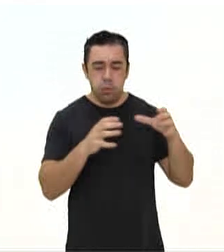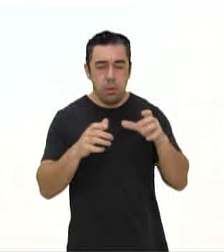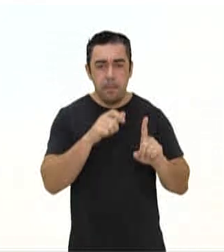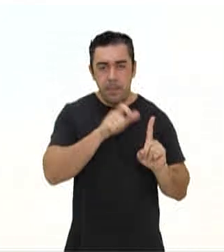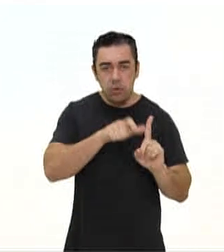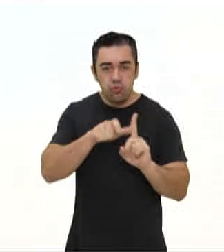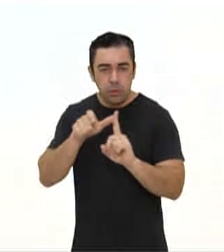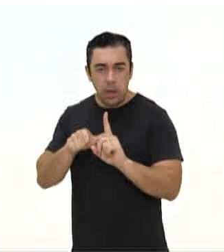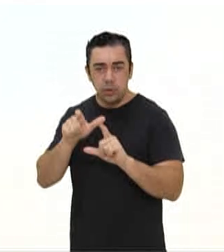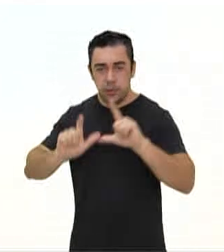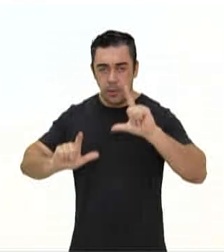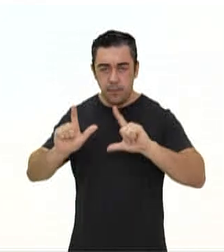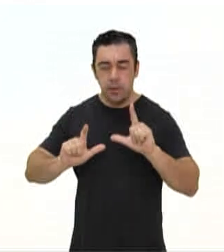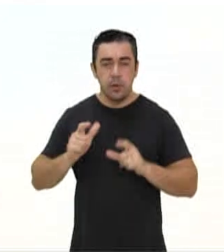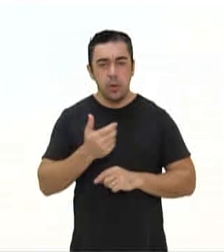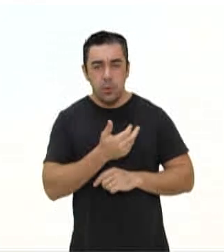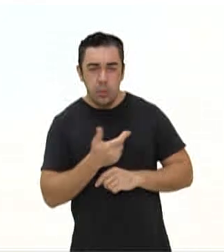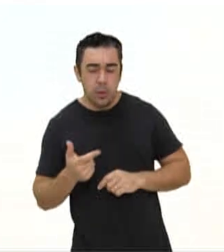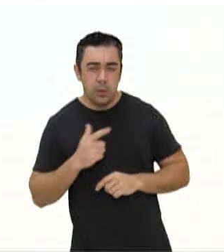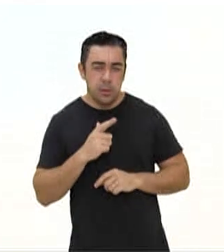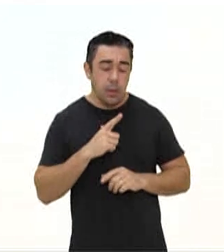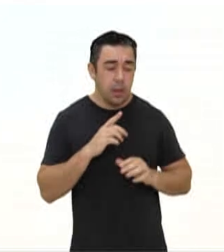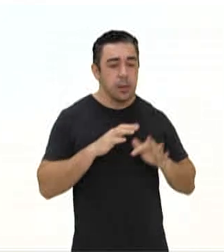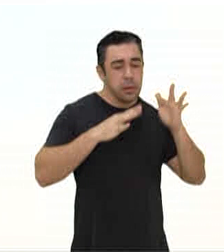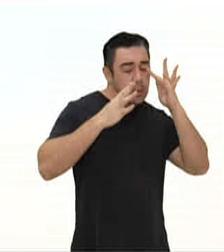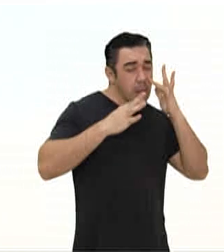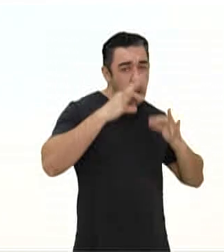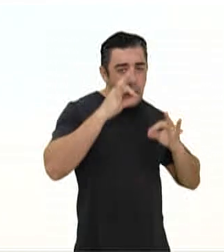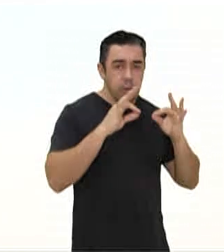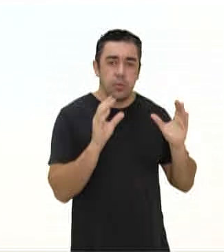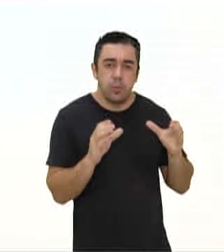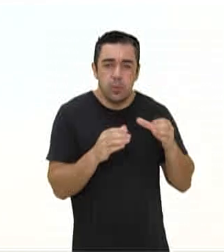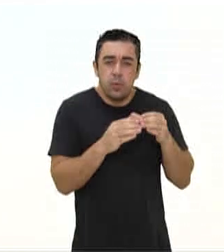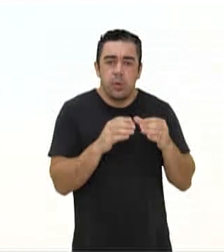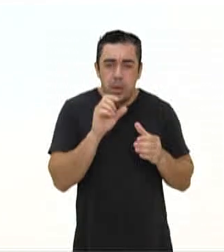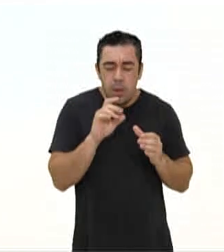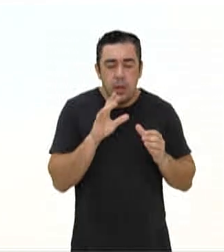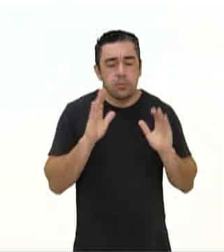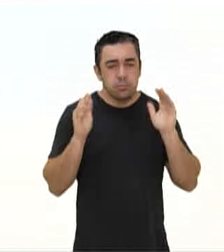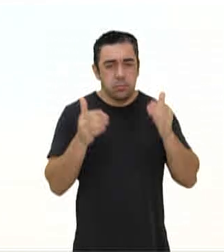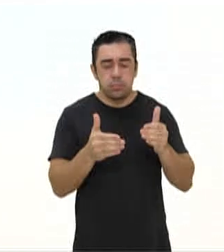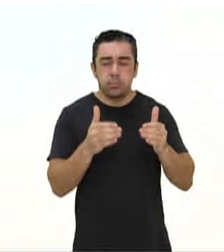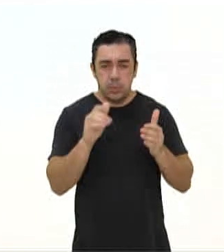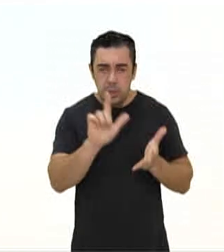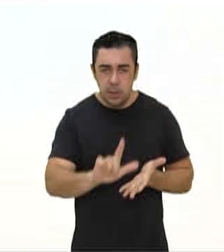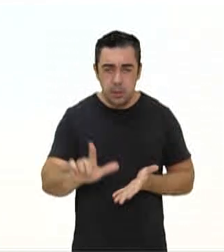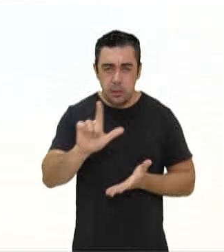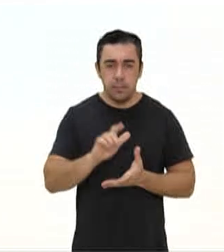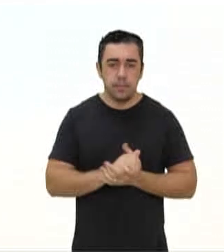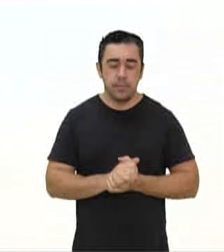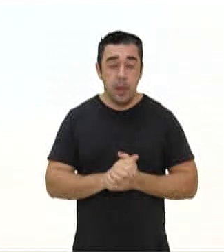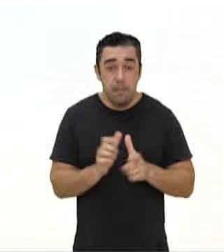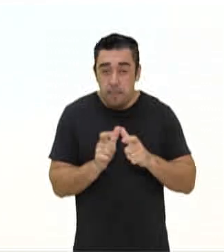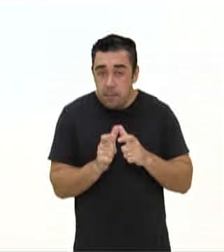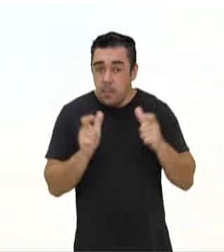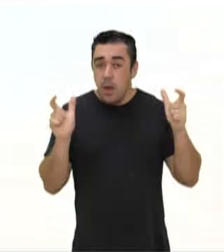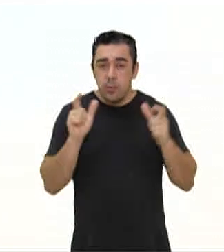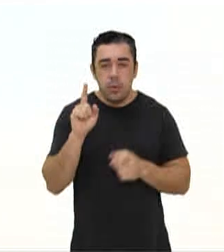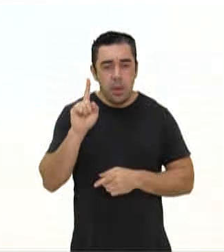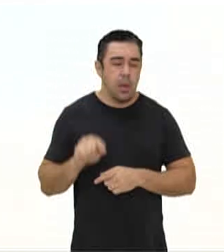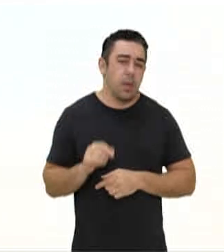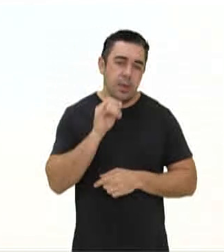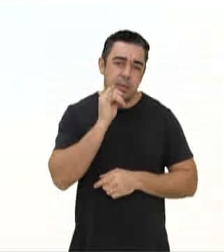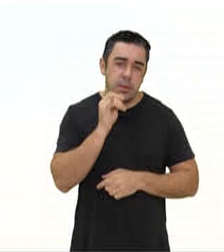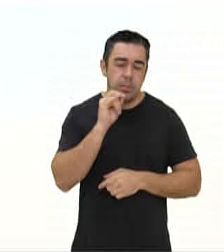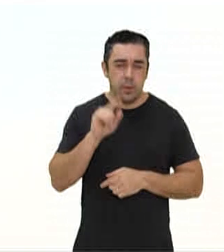personagens de TV e pequenas peças ligadas a clássicos de literatura. Boa fatia é